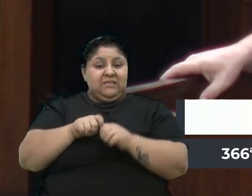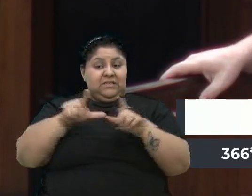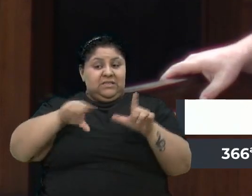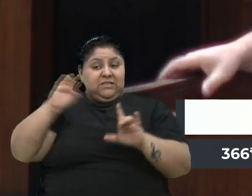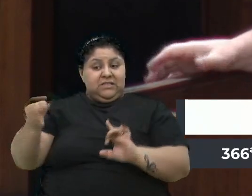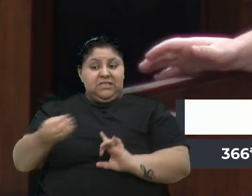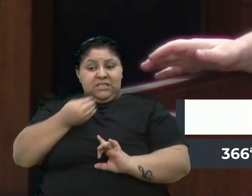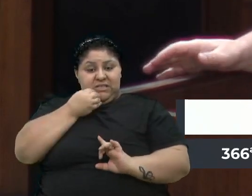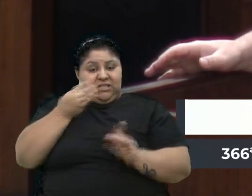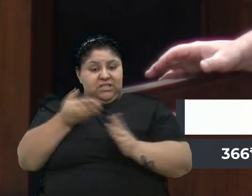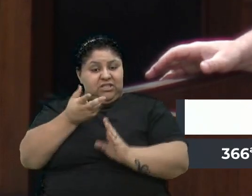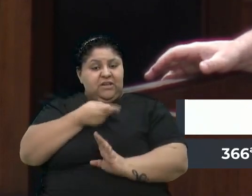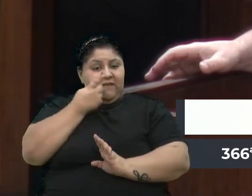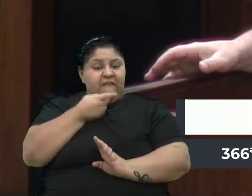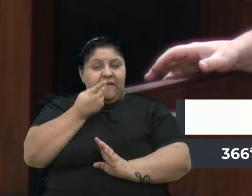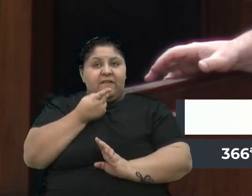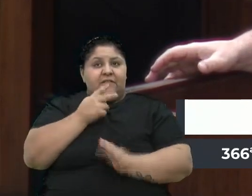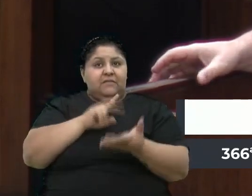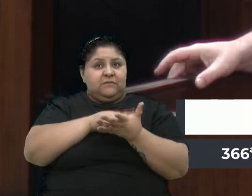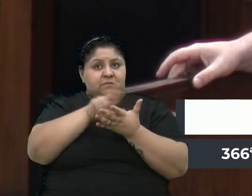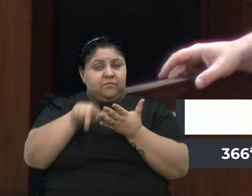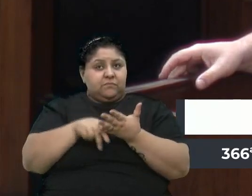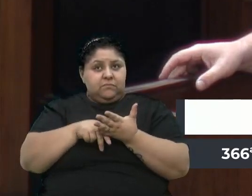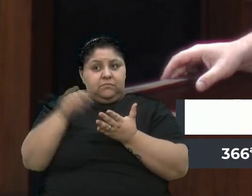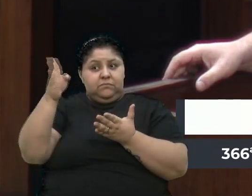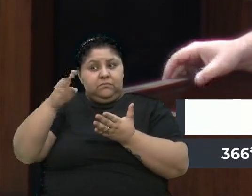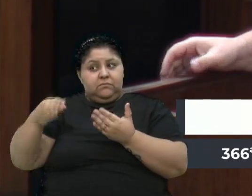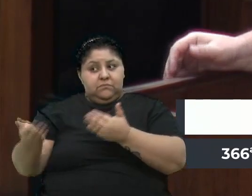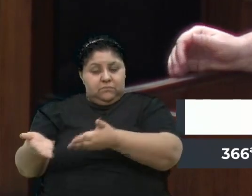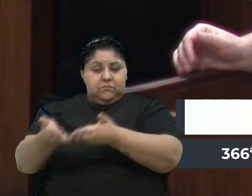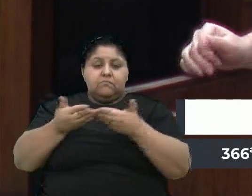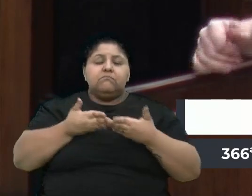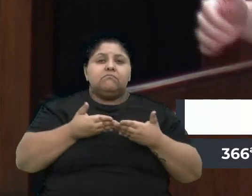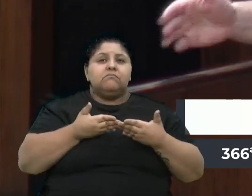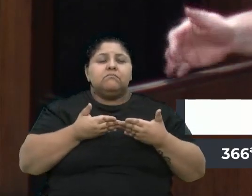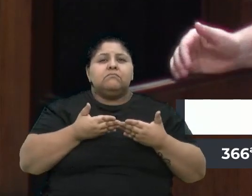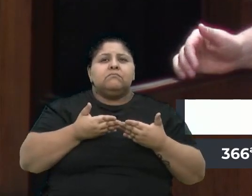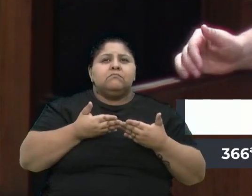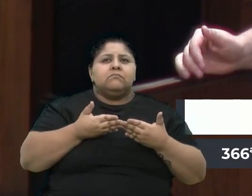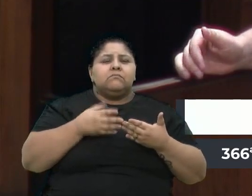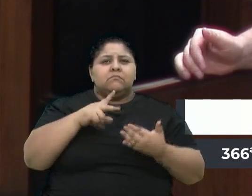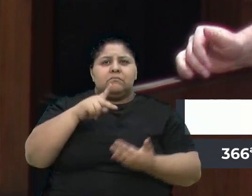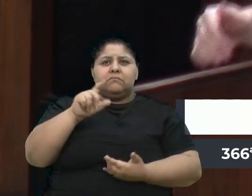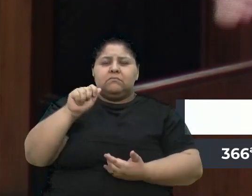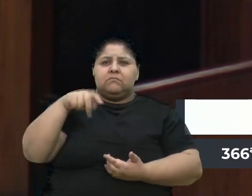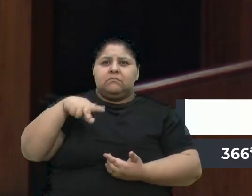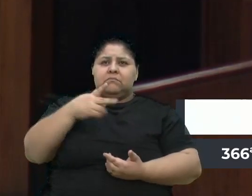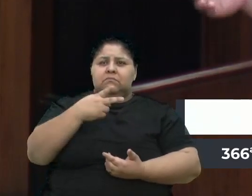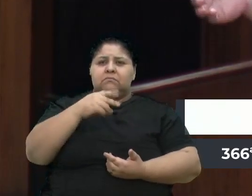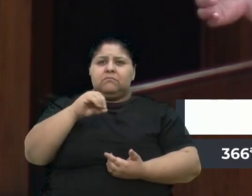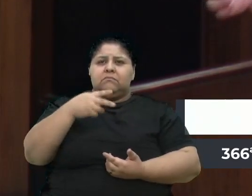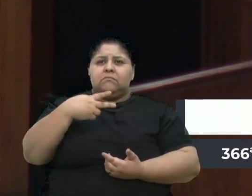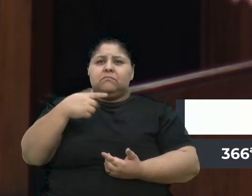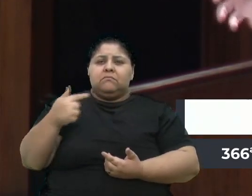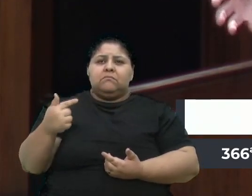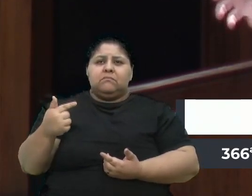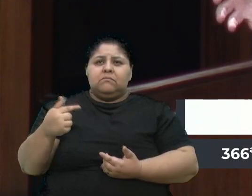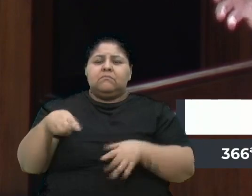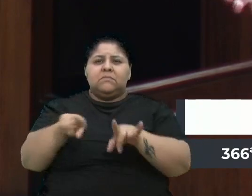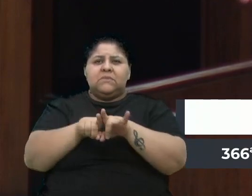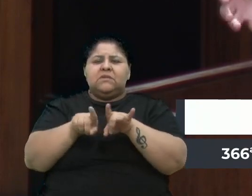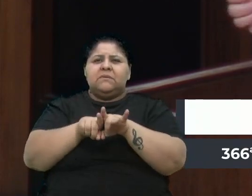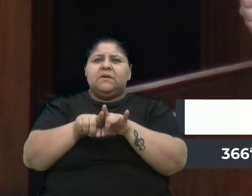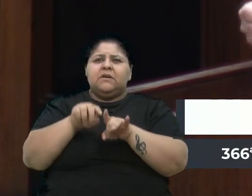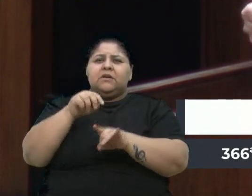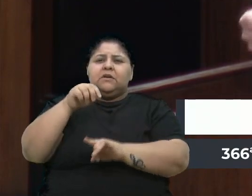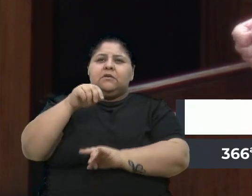falei os grandes eventos que o Brasil recebeu. O PAN em 2007, o Mundial de Futsal em 2008, que foi no Rio.